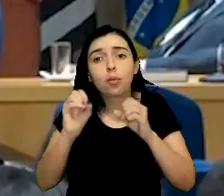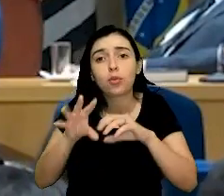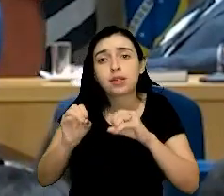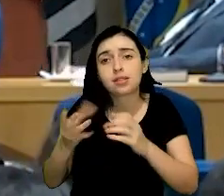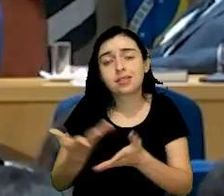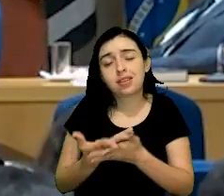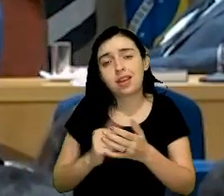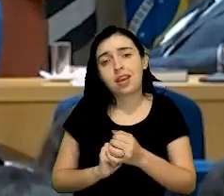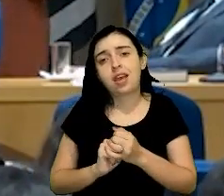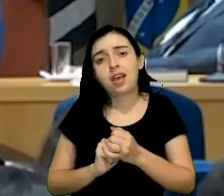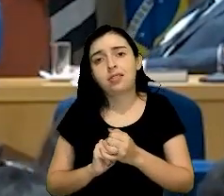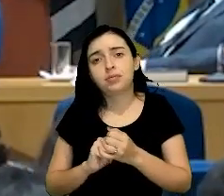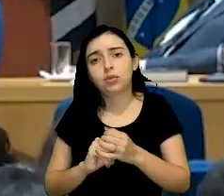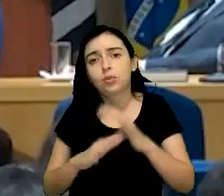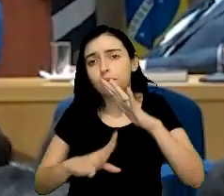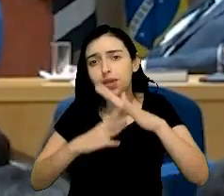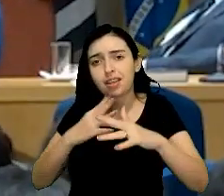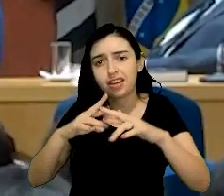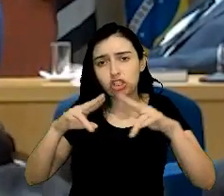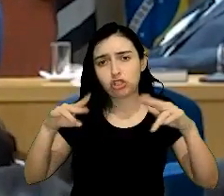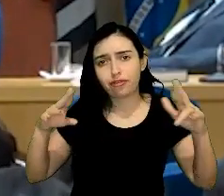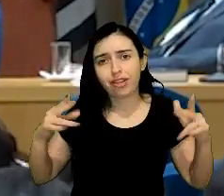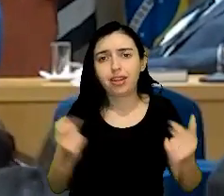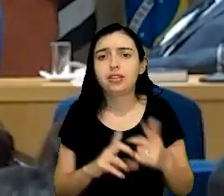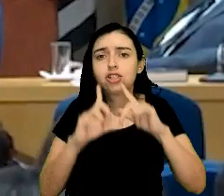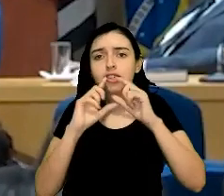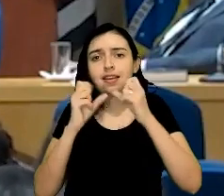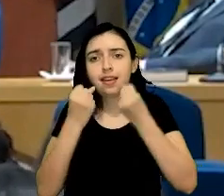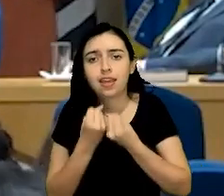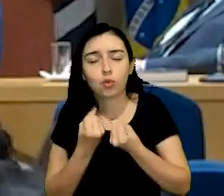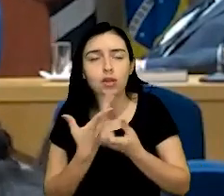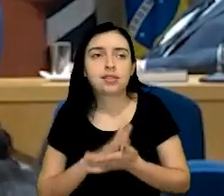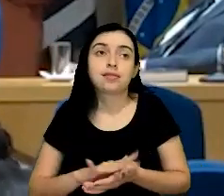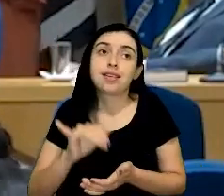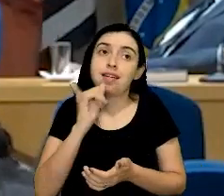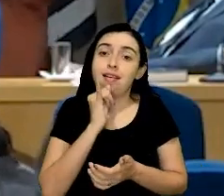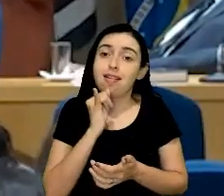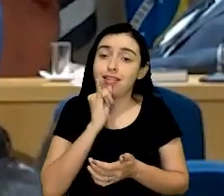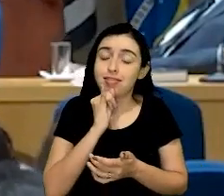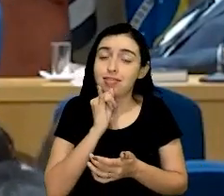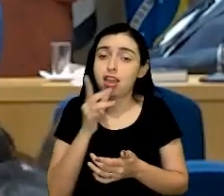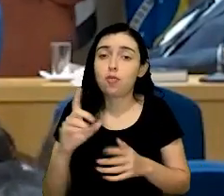francês. Isso tudo estou falando dos exemplos aqui de Campinas. Né? E nós estamos aí